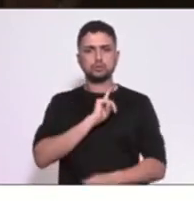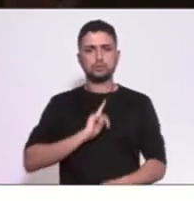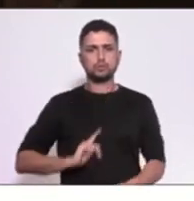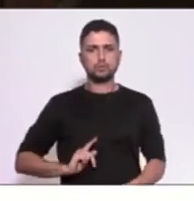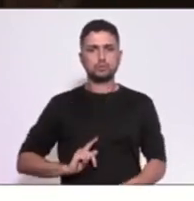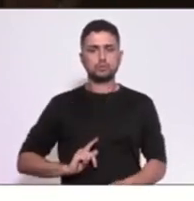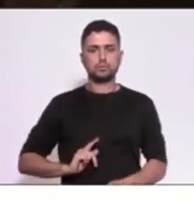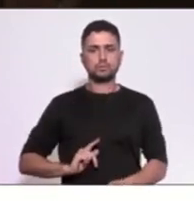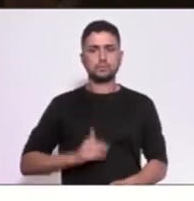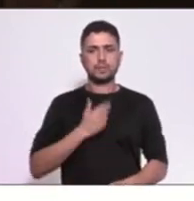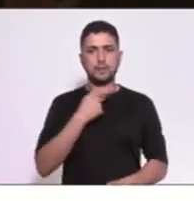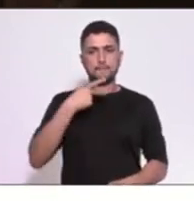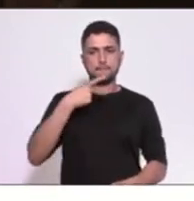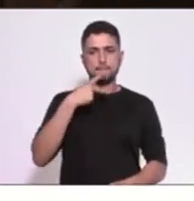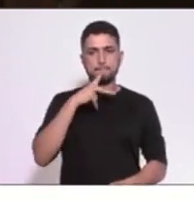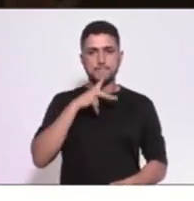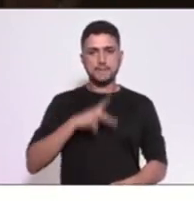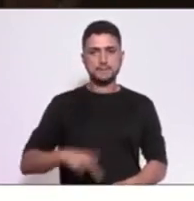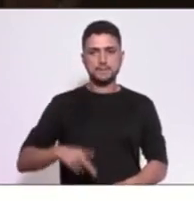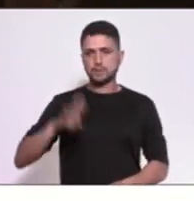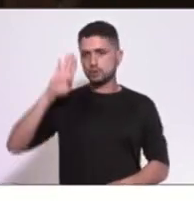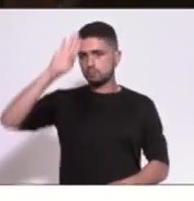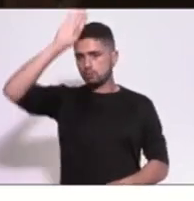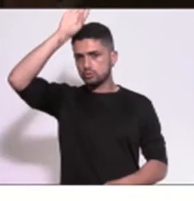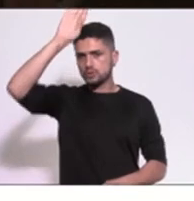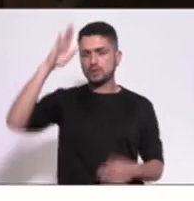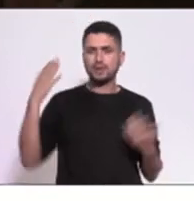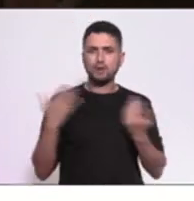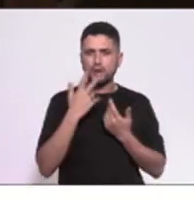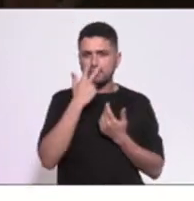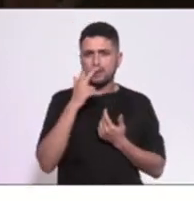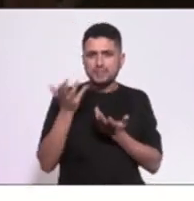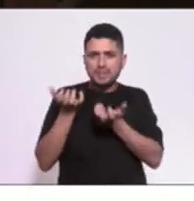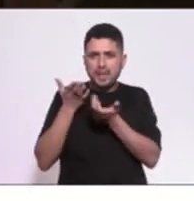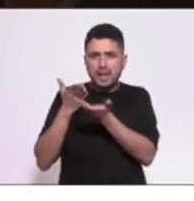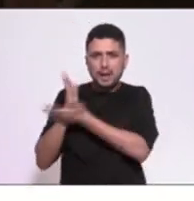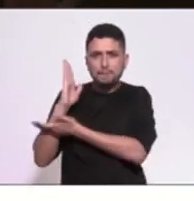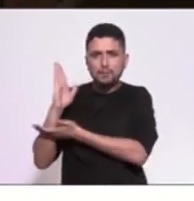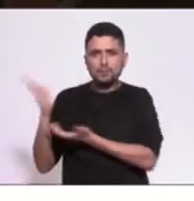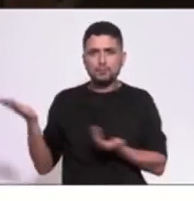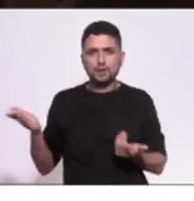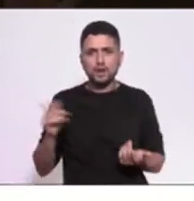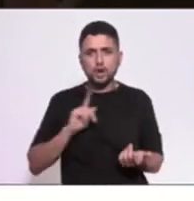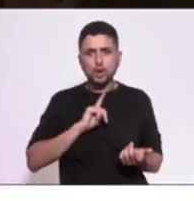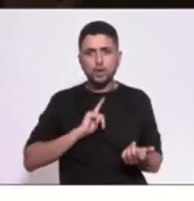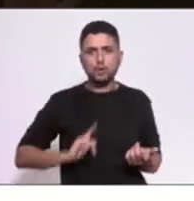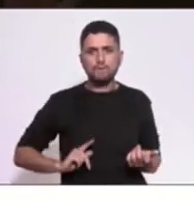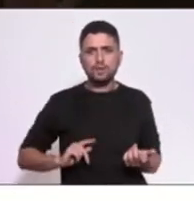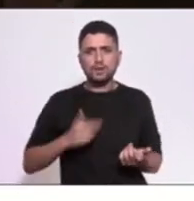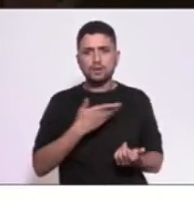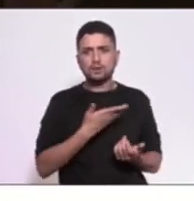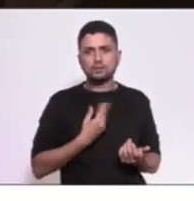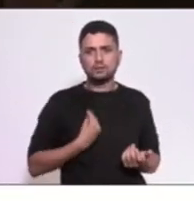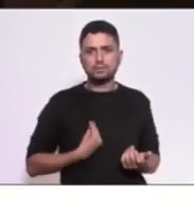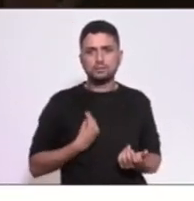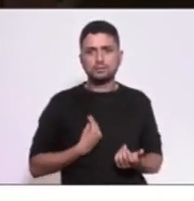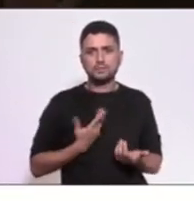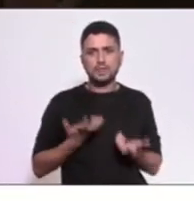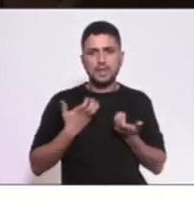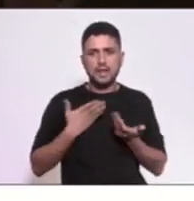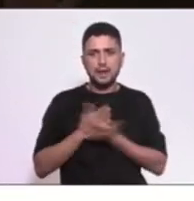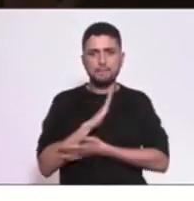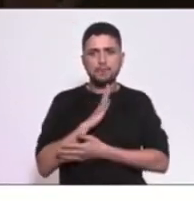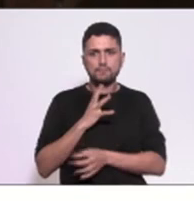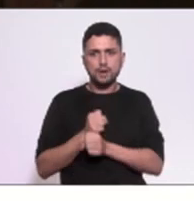sua bandeira, e nesse momento vivenciamos o atual governo buscar aprovar as